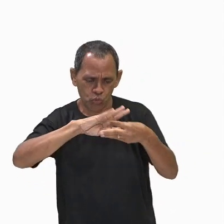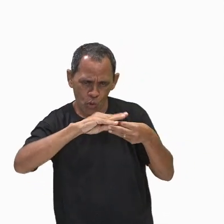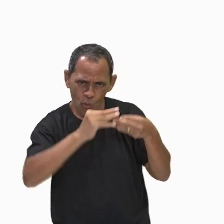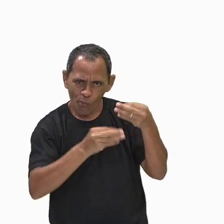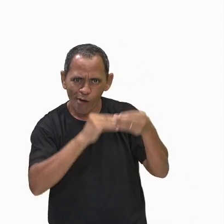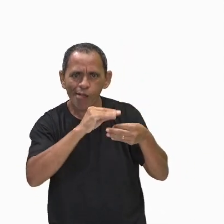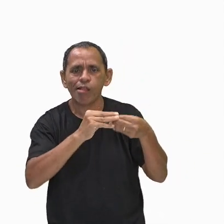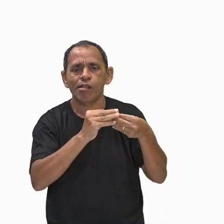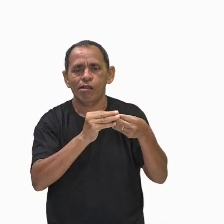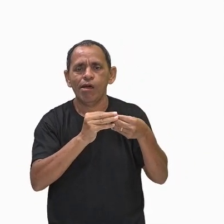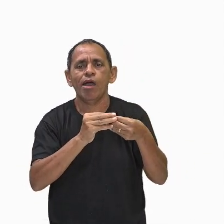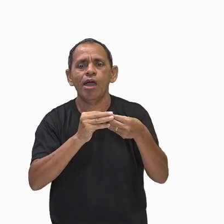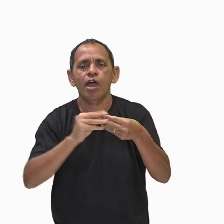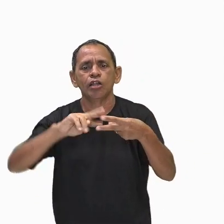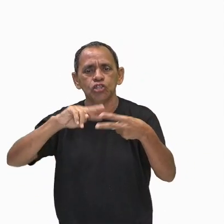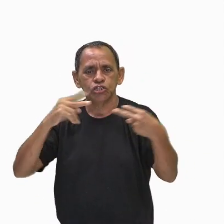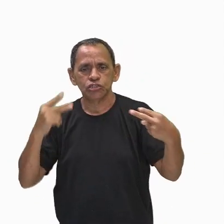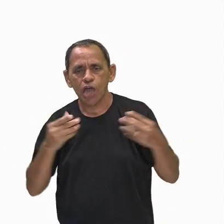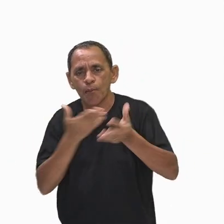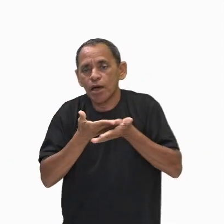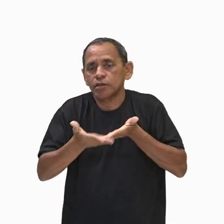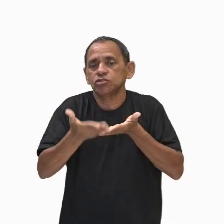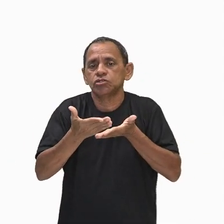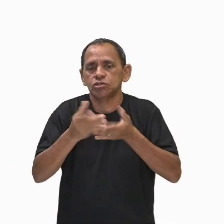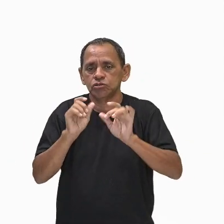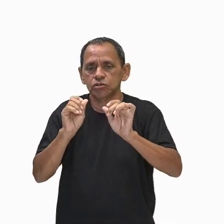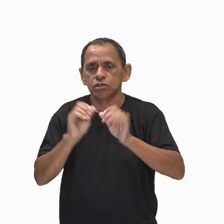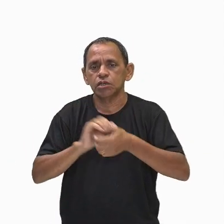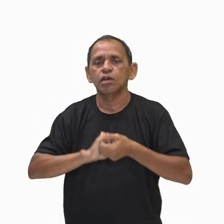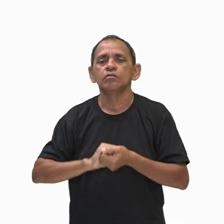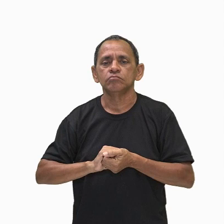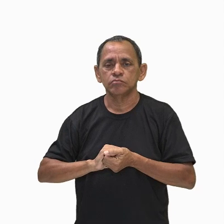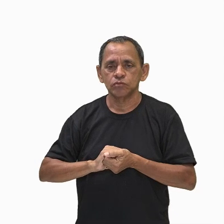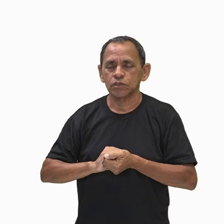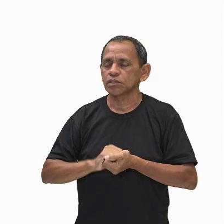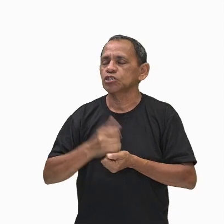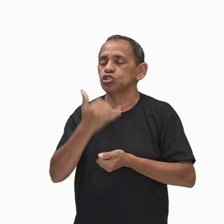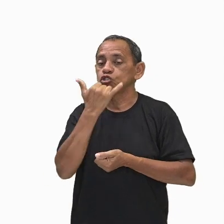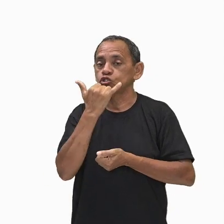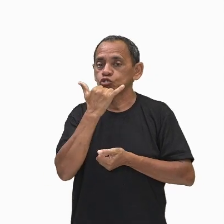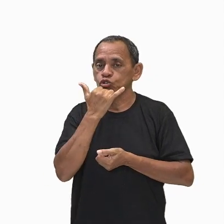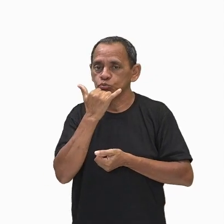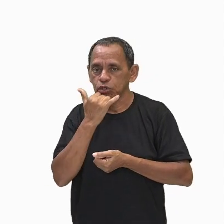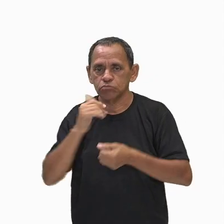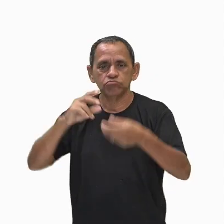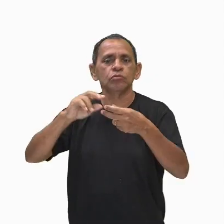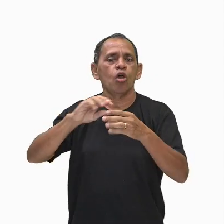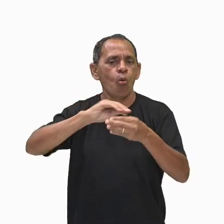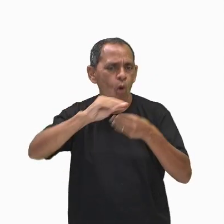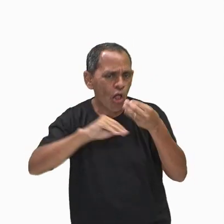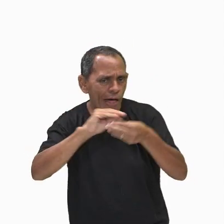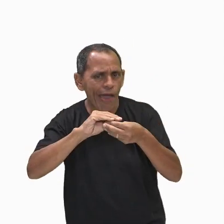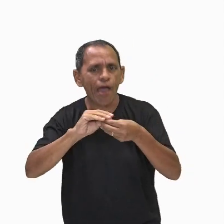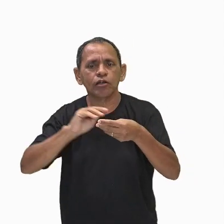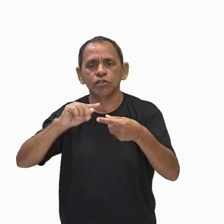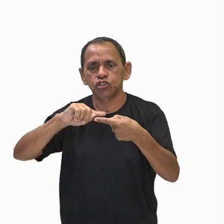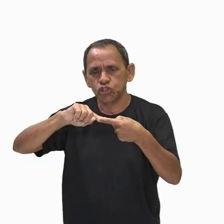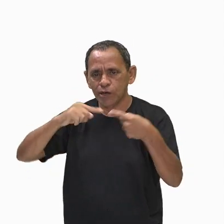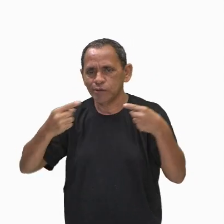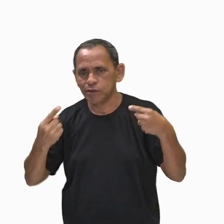DNA a partir de uma molécula de RNA, a partir do DNA. Durante